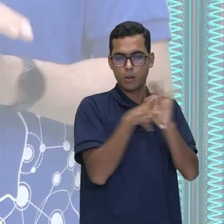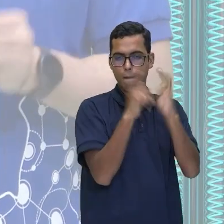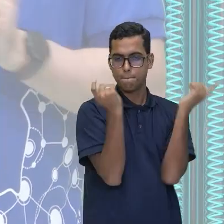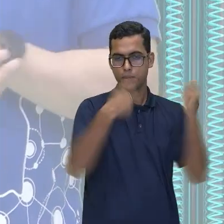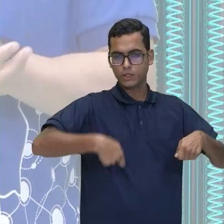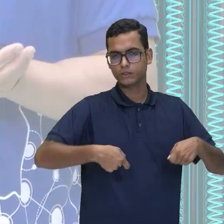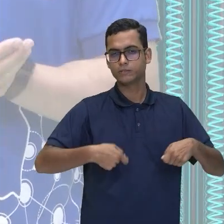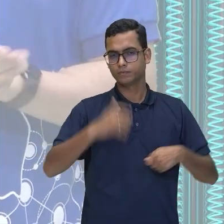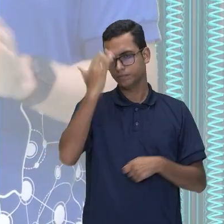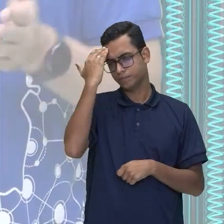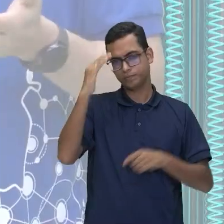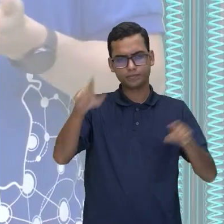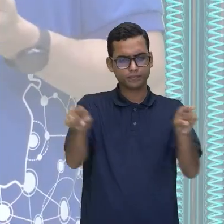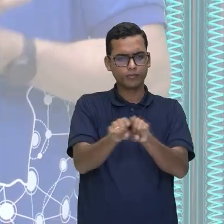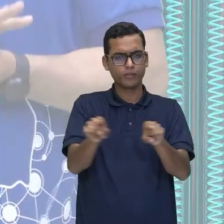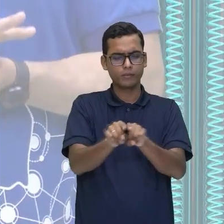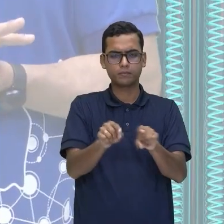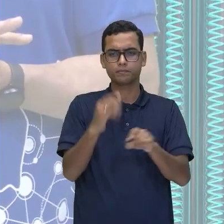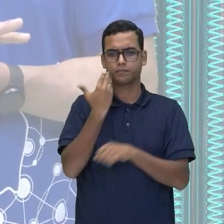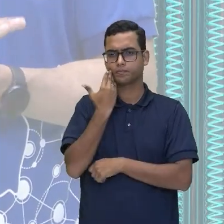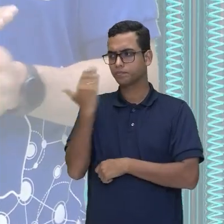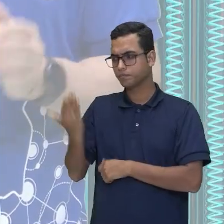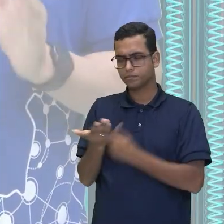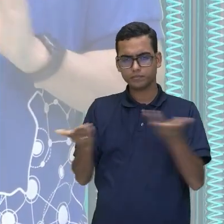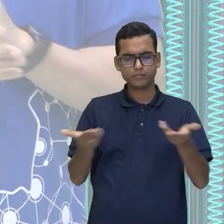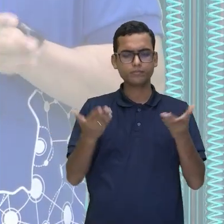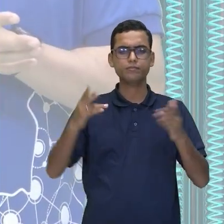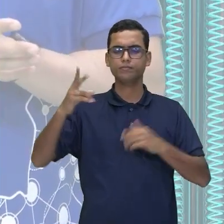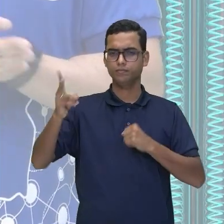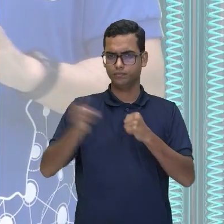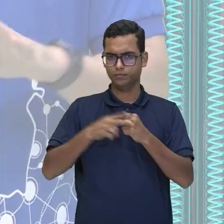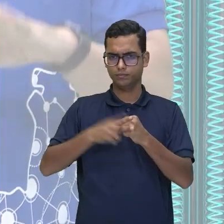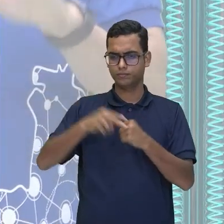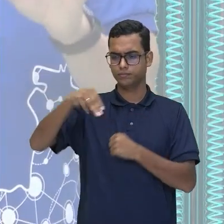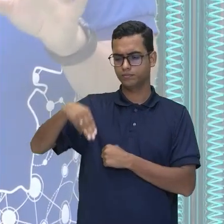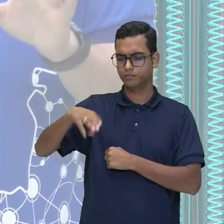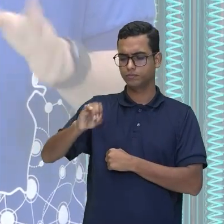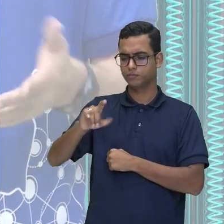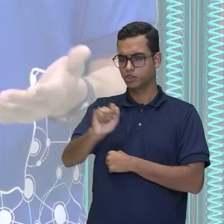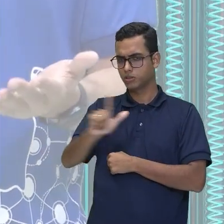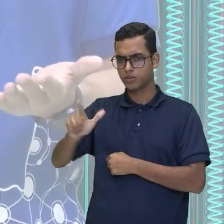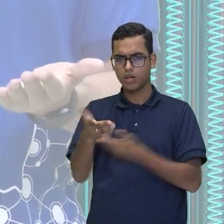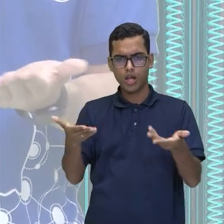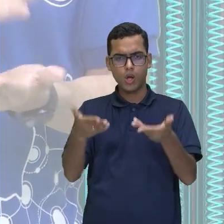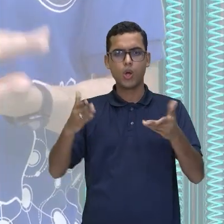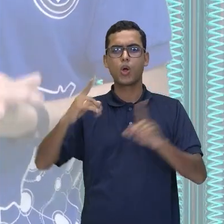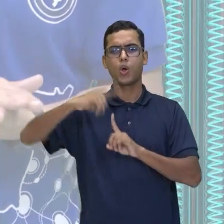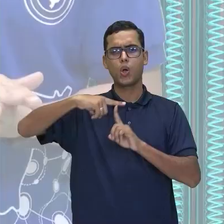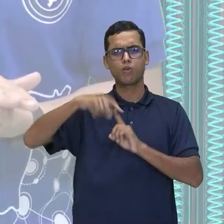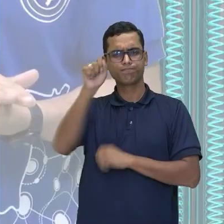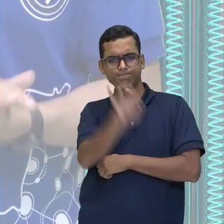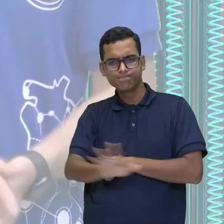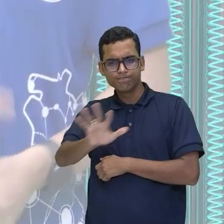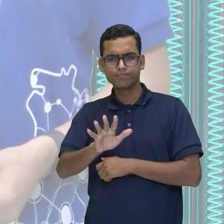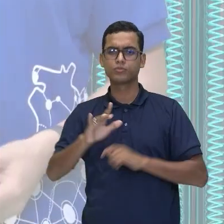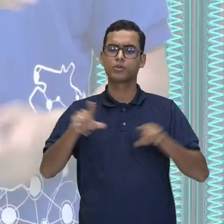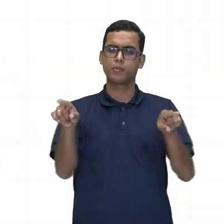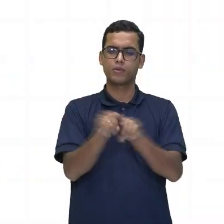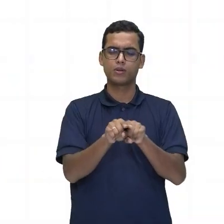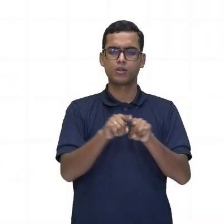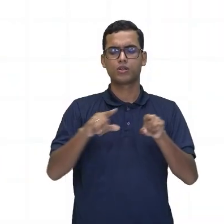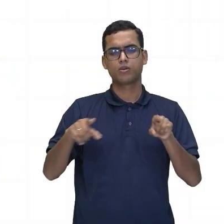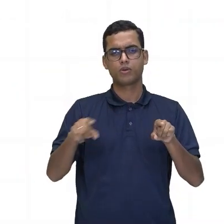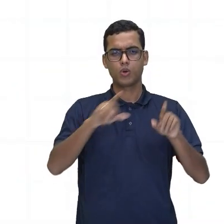certo? Vamos lá agora falando do verbo modal para expressar possibilidade, só que de um modo geral, junto com a sua definição. Olha